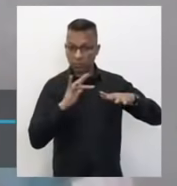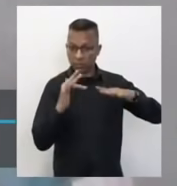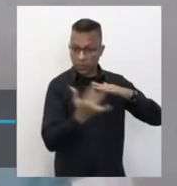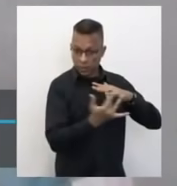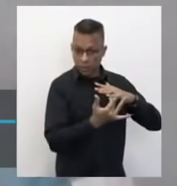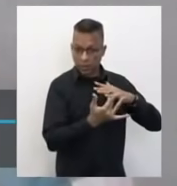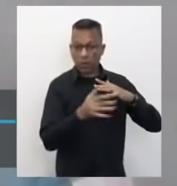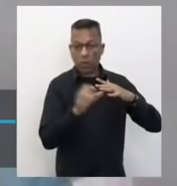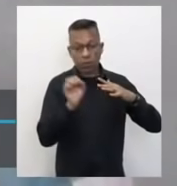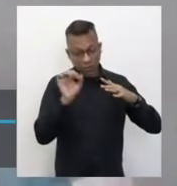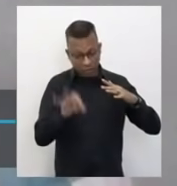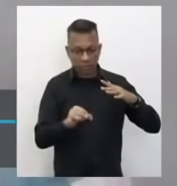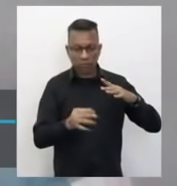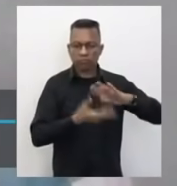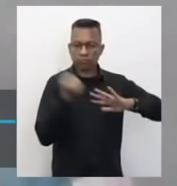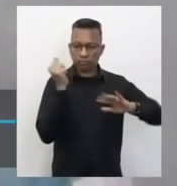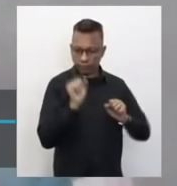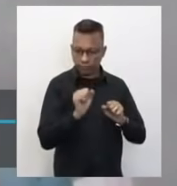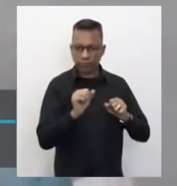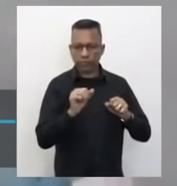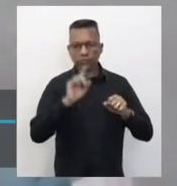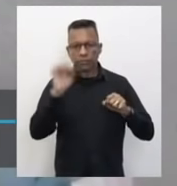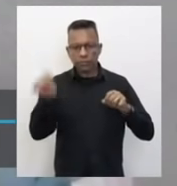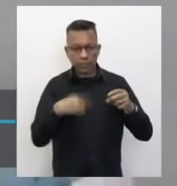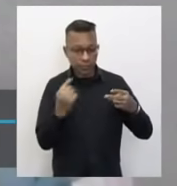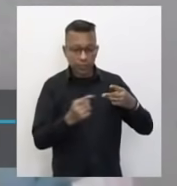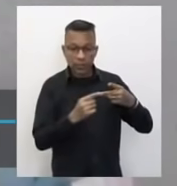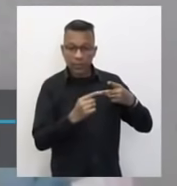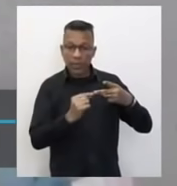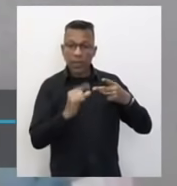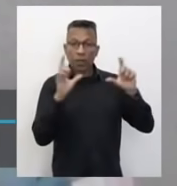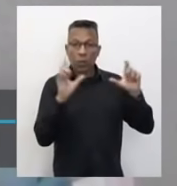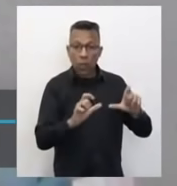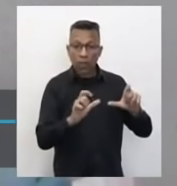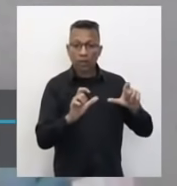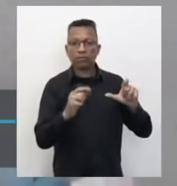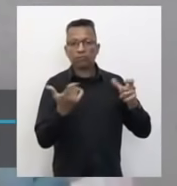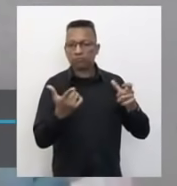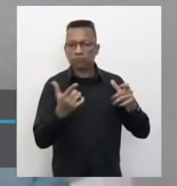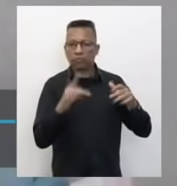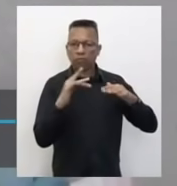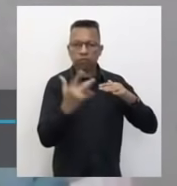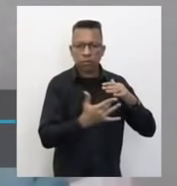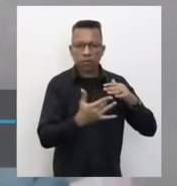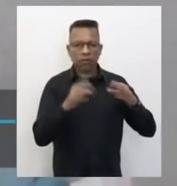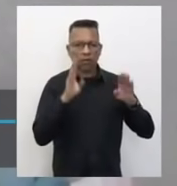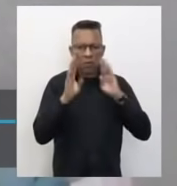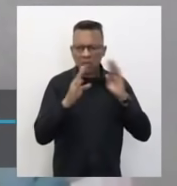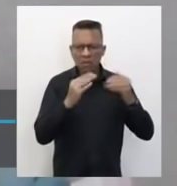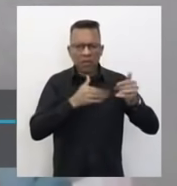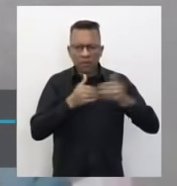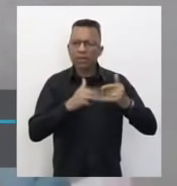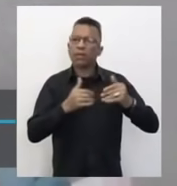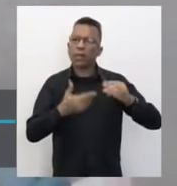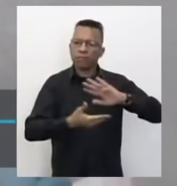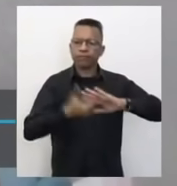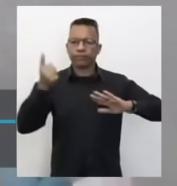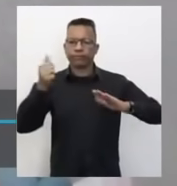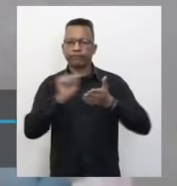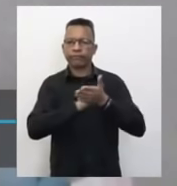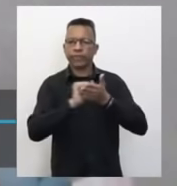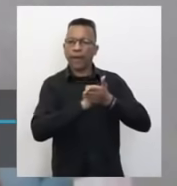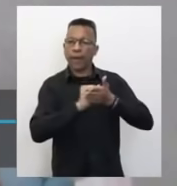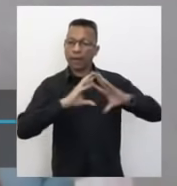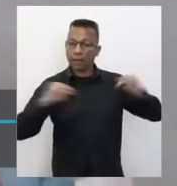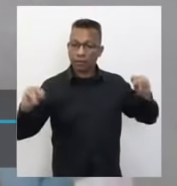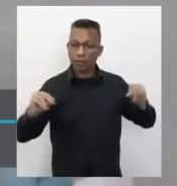será retirada do ar. A página que você também colocou aquilo também pode ser retirada do ar. Tá? E aí, quando